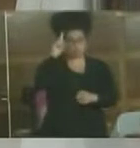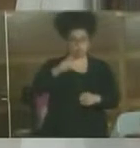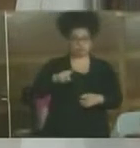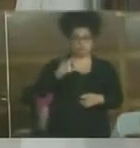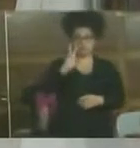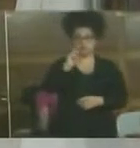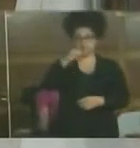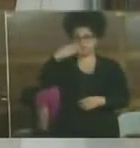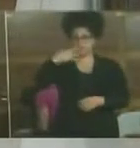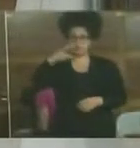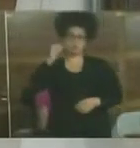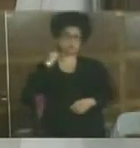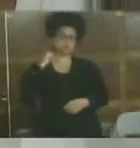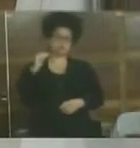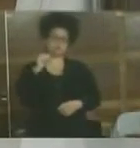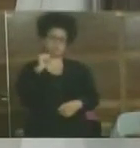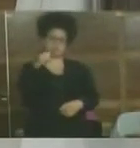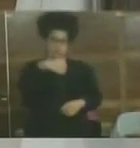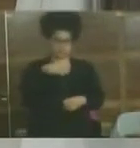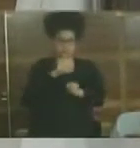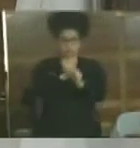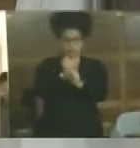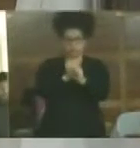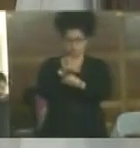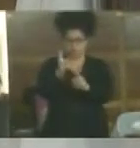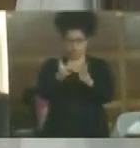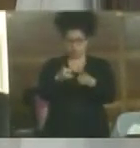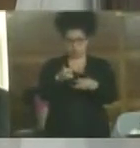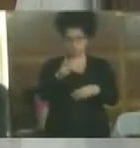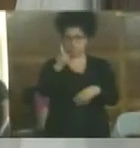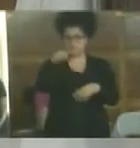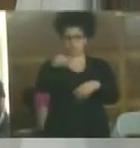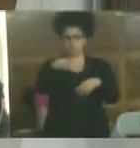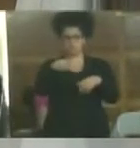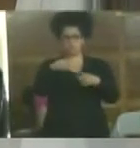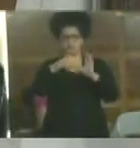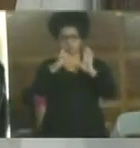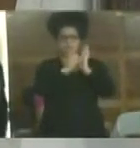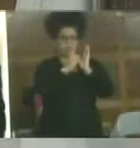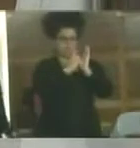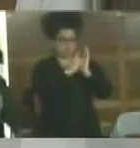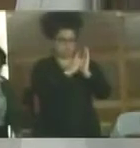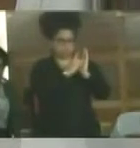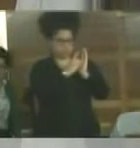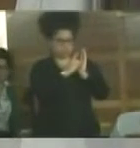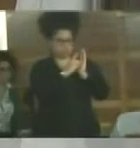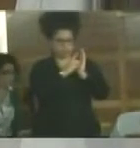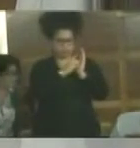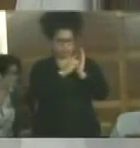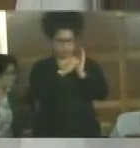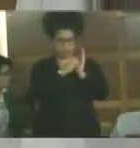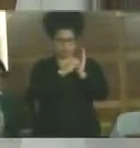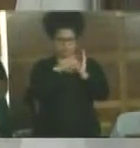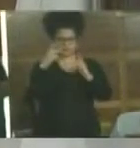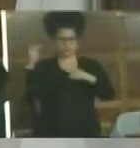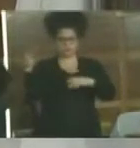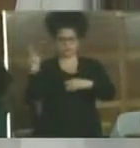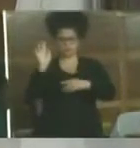dia 3 de abril de 2019, foi publicado um decreto no Diário Oficial do Estado,